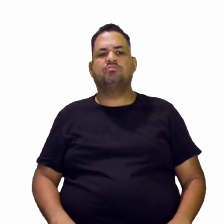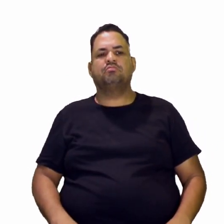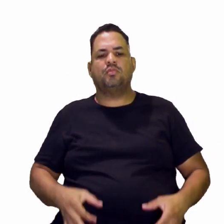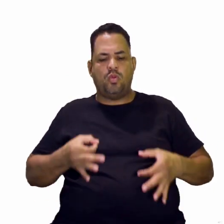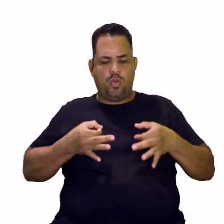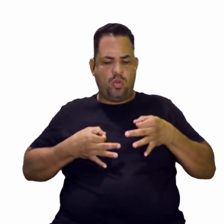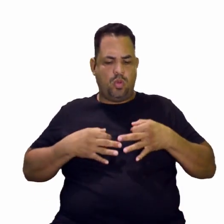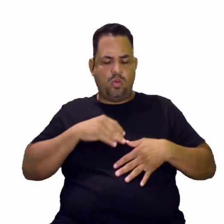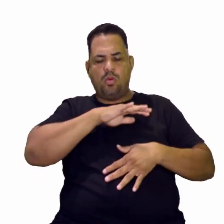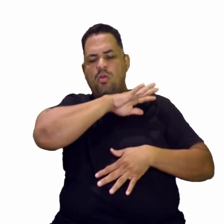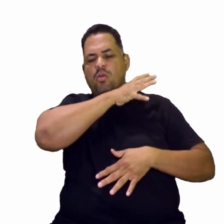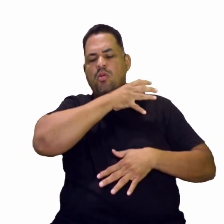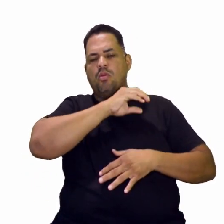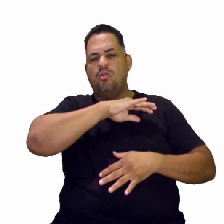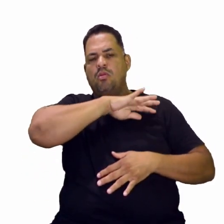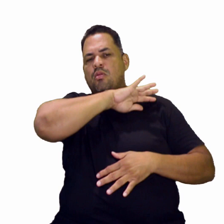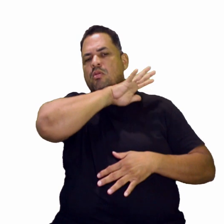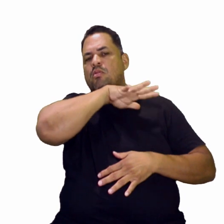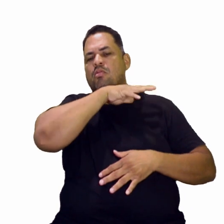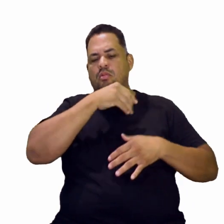gambá, floresta.